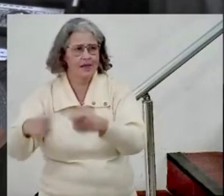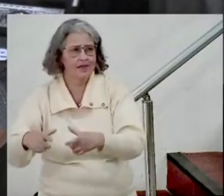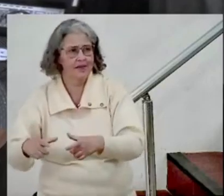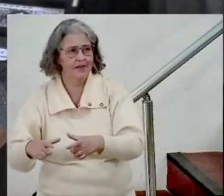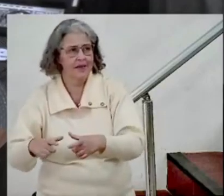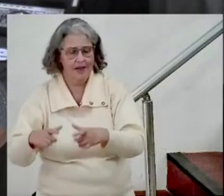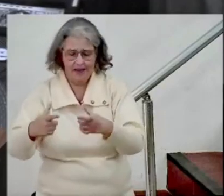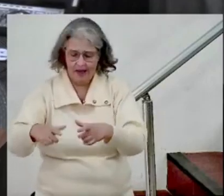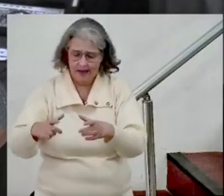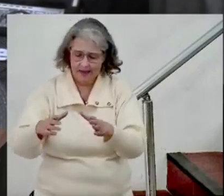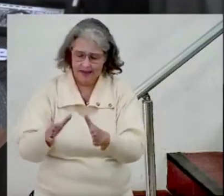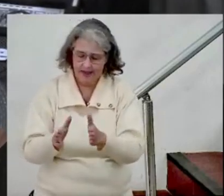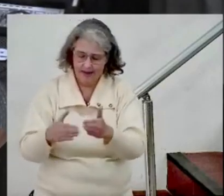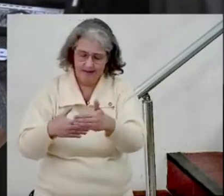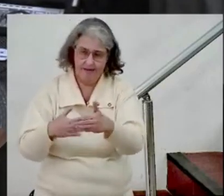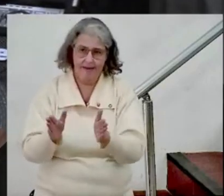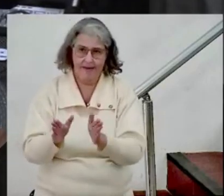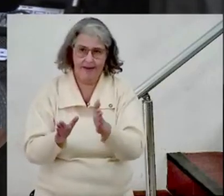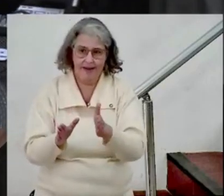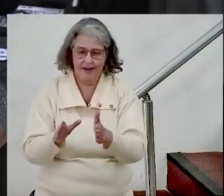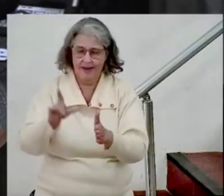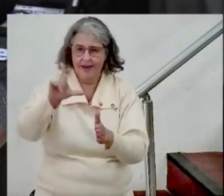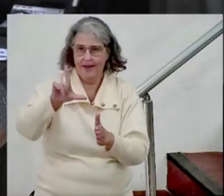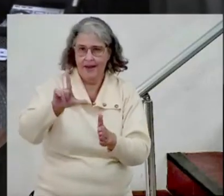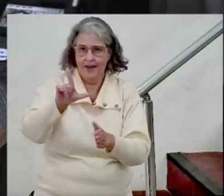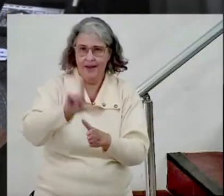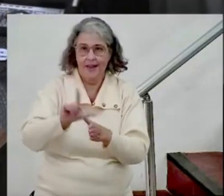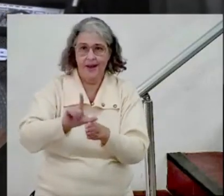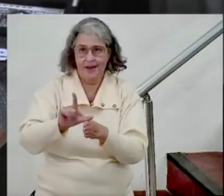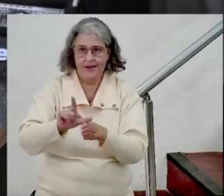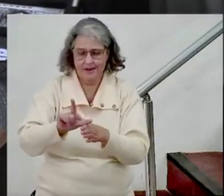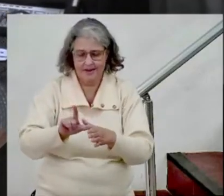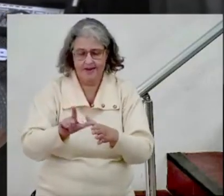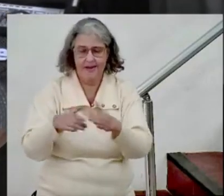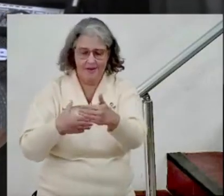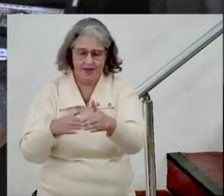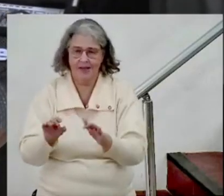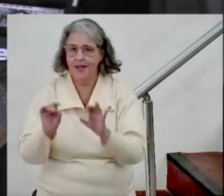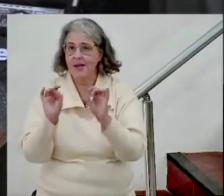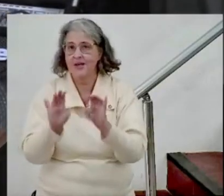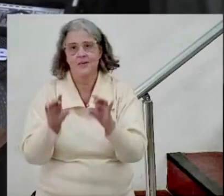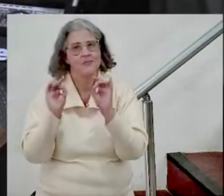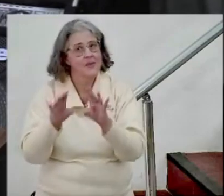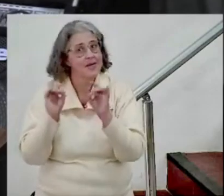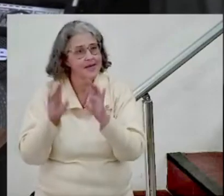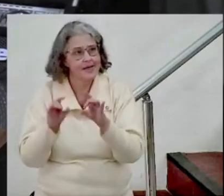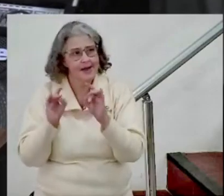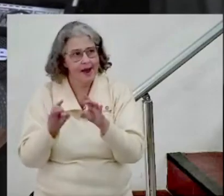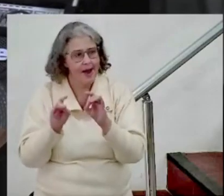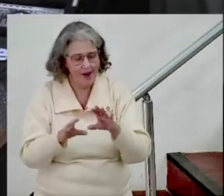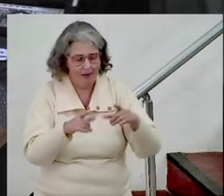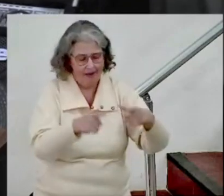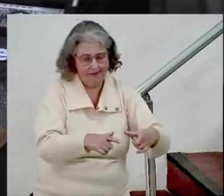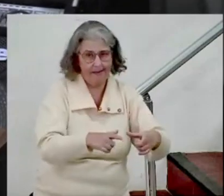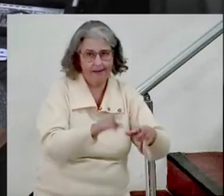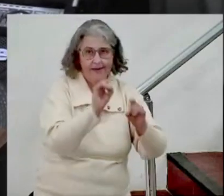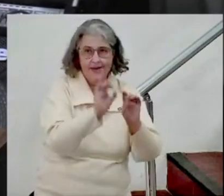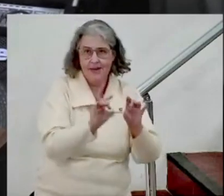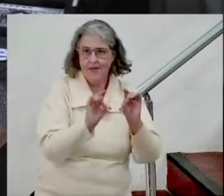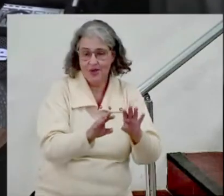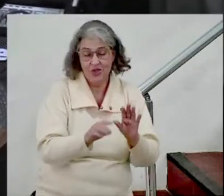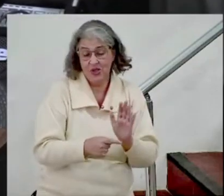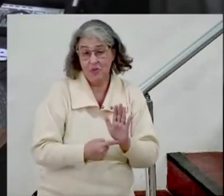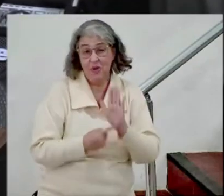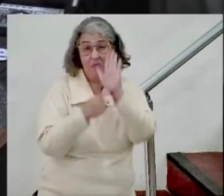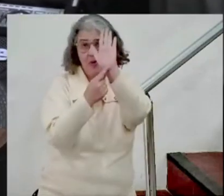destruiu Jerusalém. Ele voltou para casa tão orgulhoso do que ele tinha feito, que ele fez uma sala no palácio dele, só para exibir